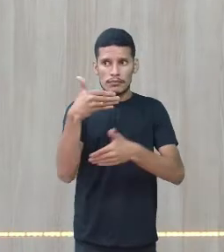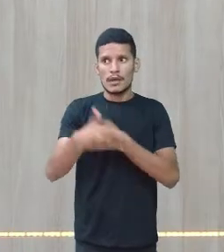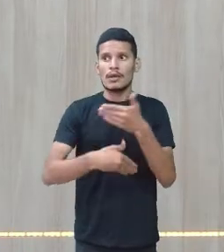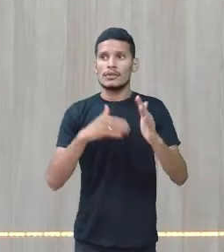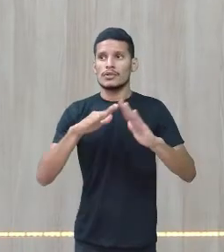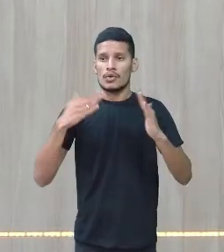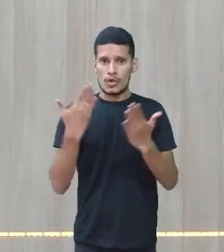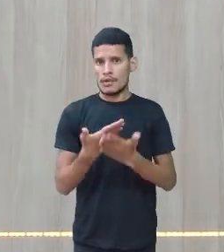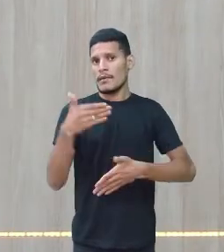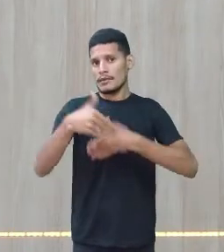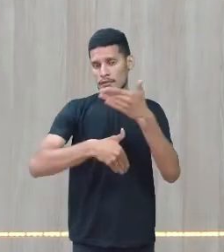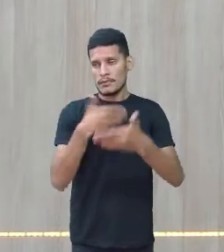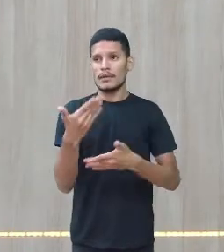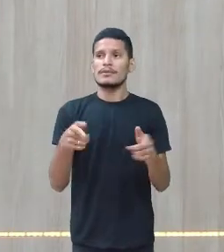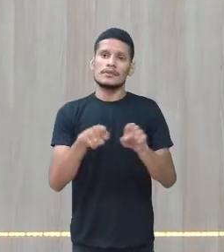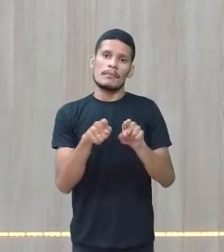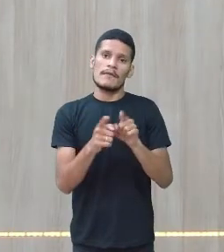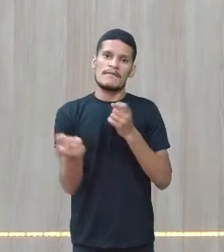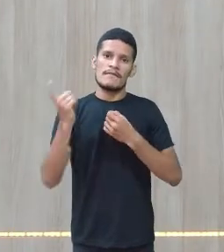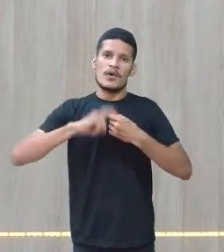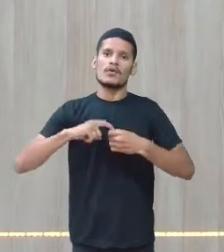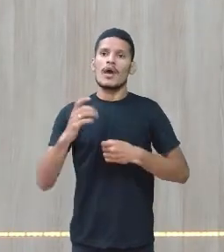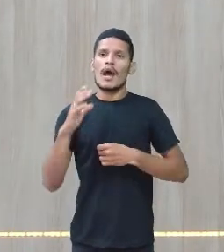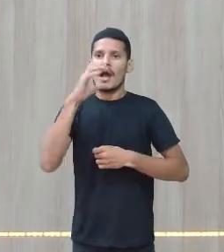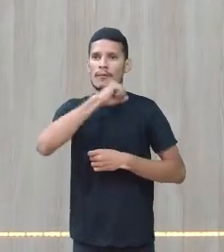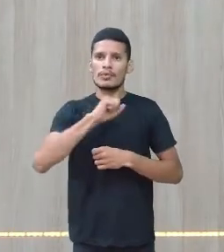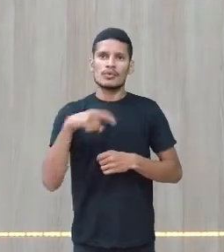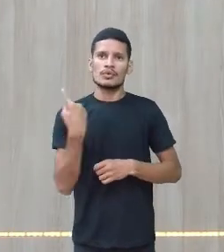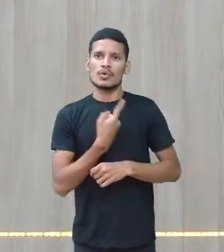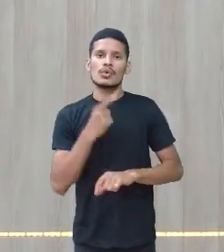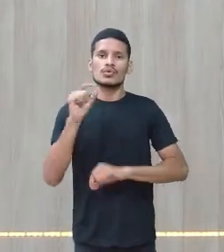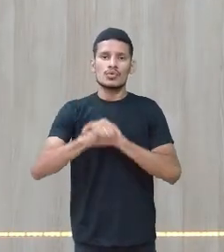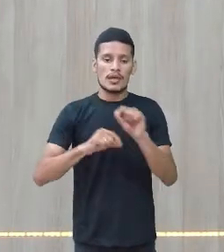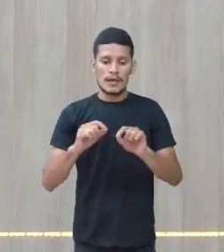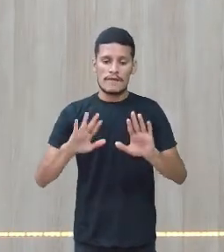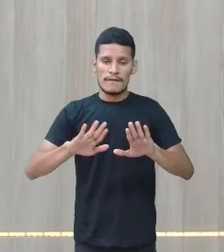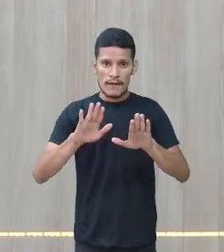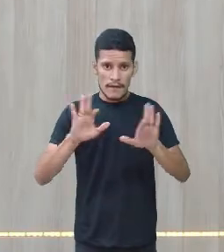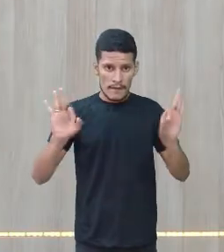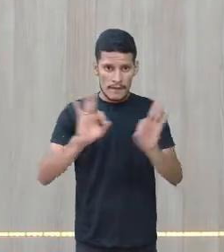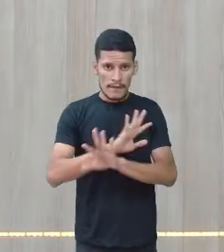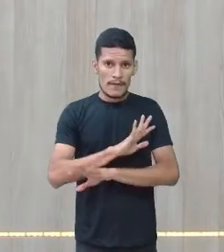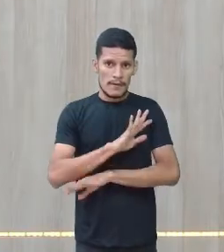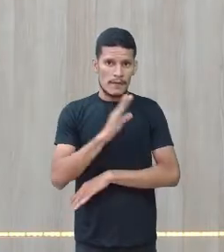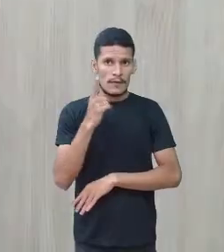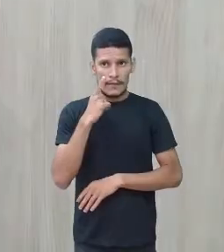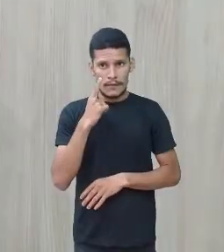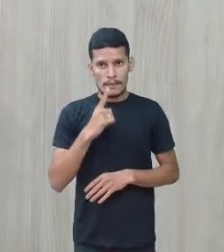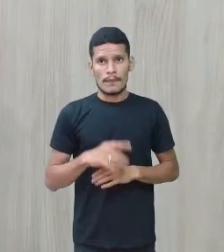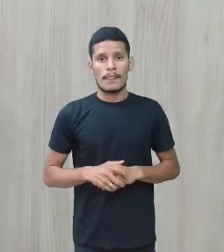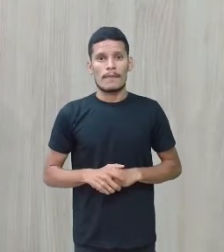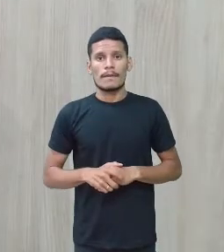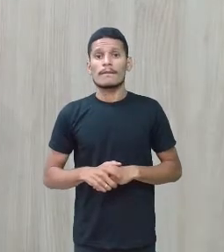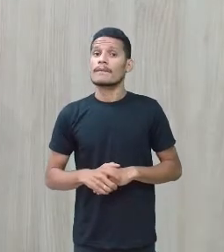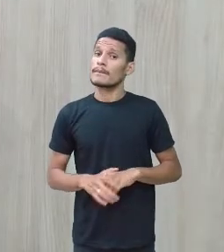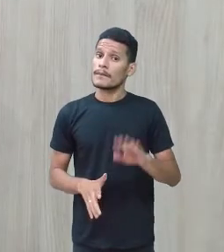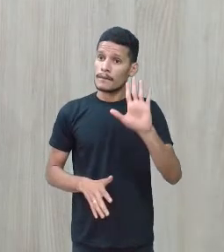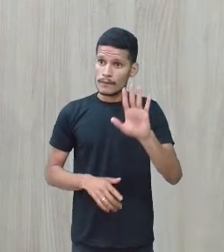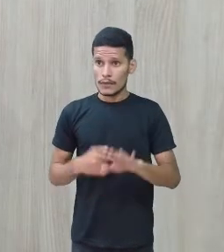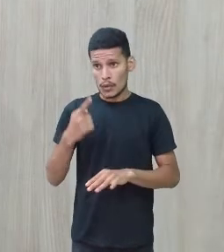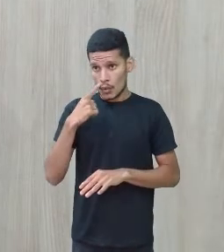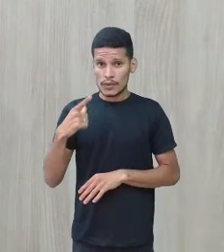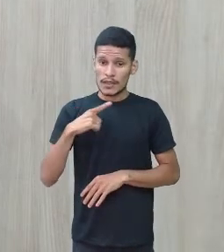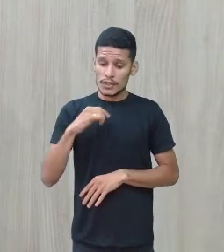escolas participantes, e depois volta aqui um pouquinho comigo para a gente ainda fechar esse ponto. Bem, professora Isabel, nós temos